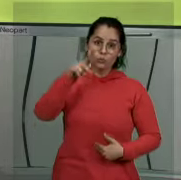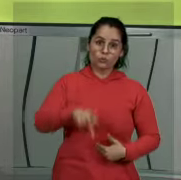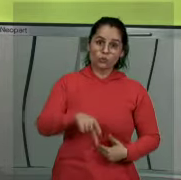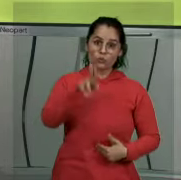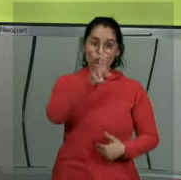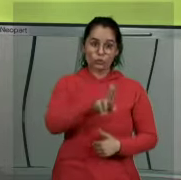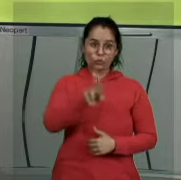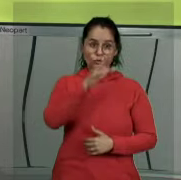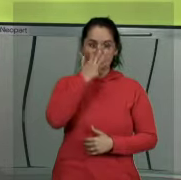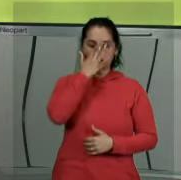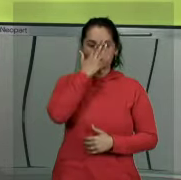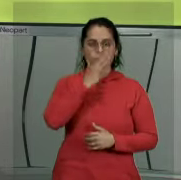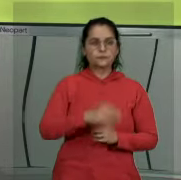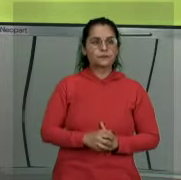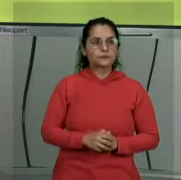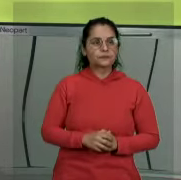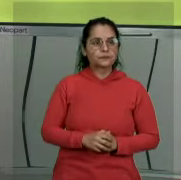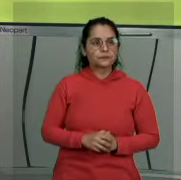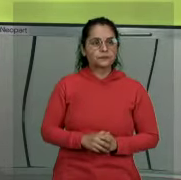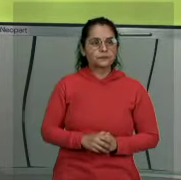usando.